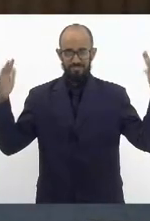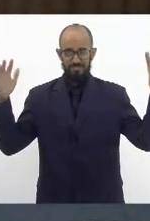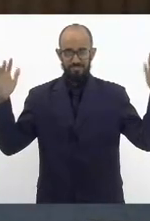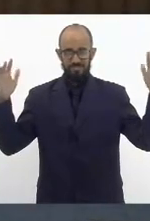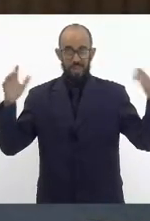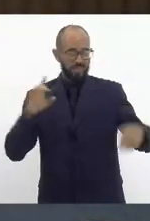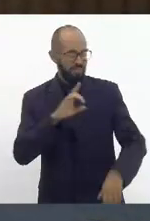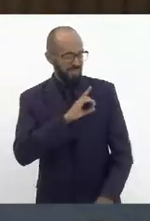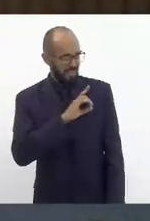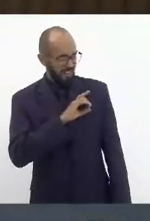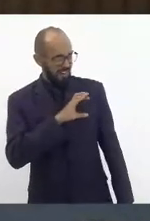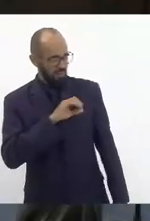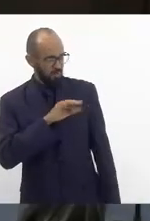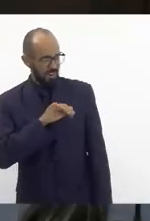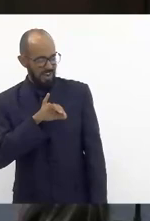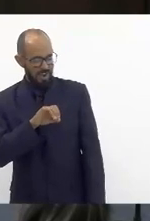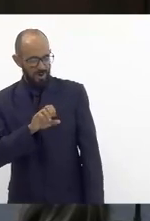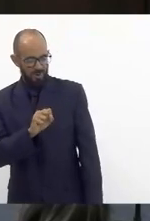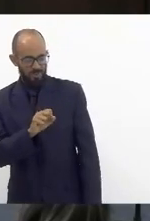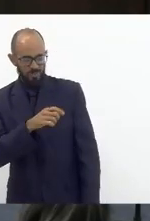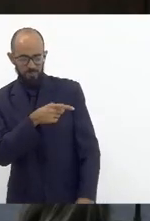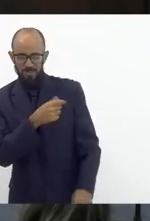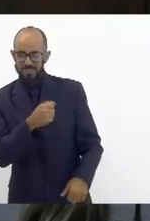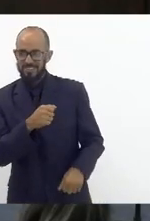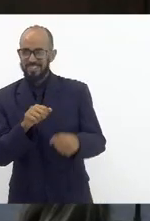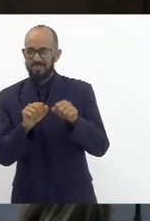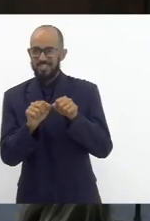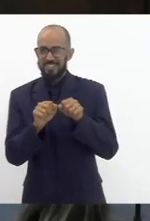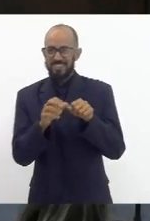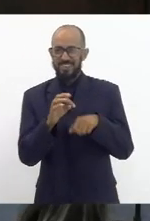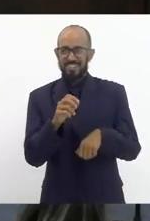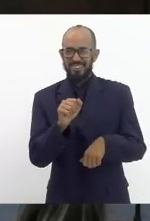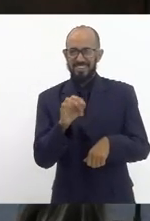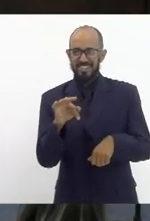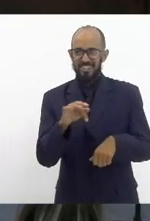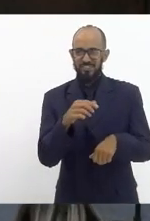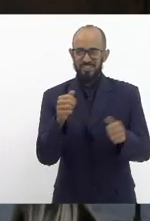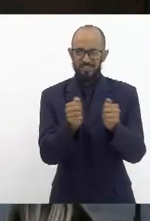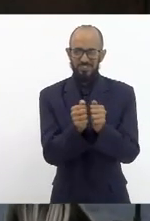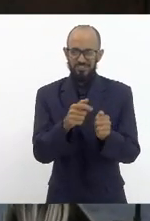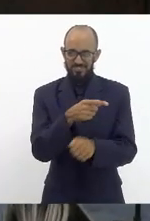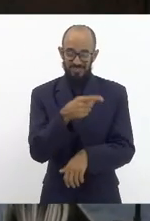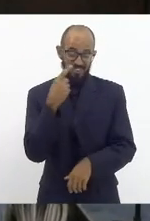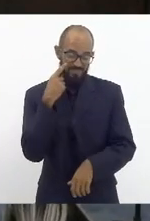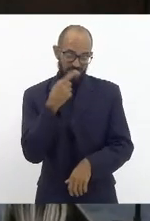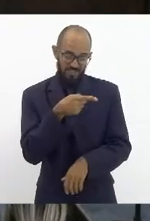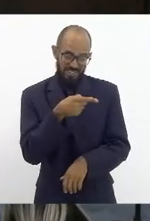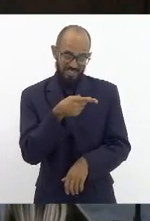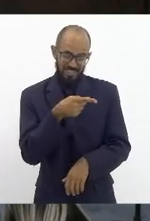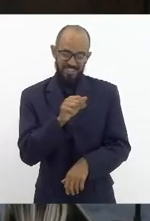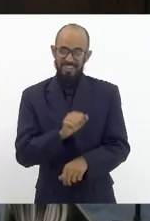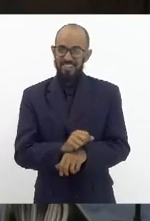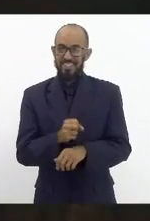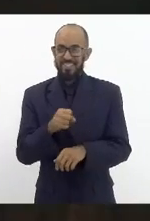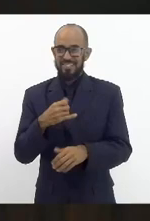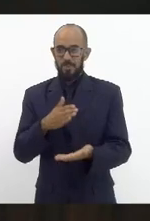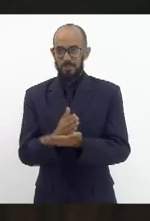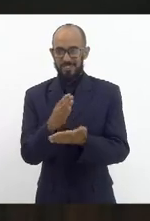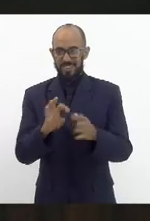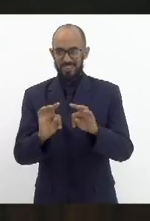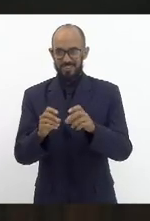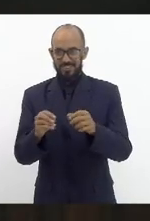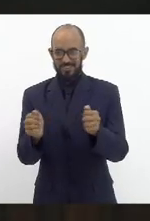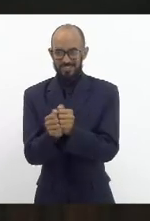Delegado Carlos Augusto vai ter que fazer o TAF de delegado junto. Vai fazer o TAF junto, quero só ver, hein? Se eu passar, todo mundo tá dentro?